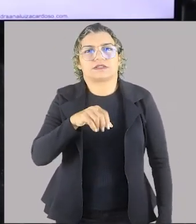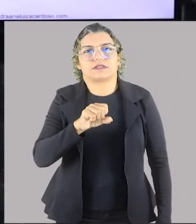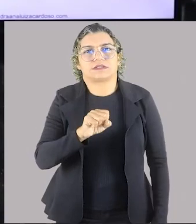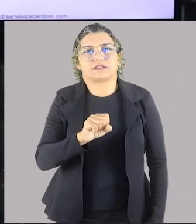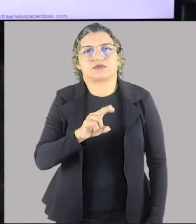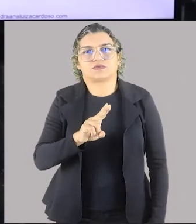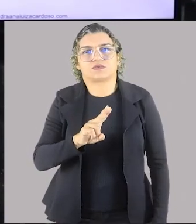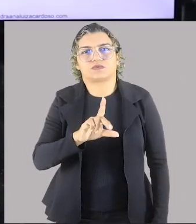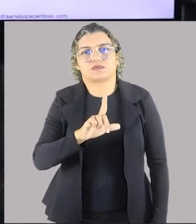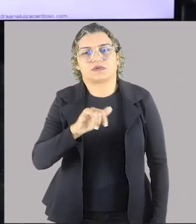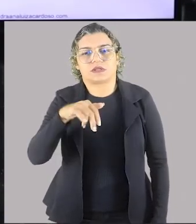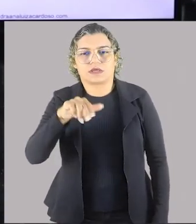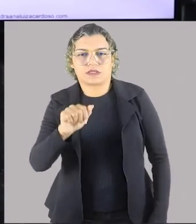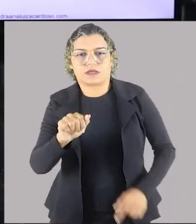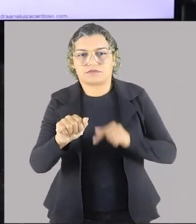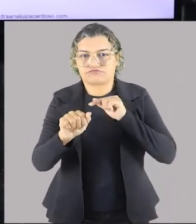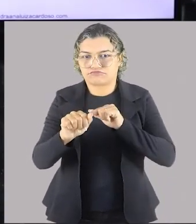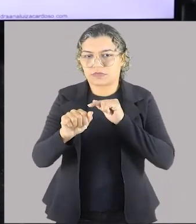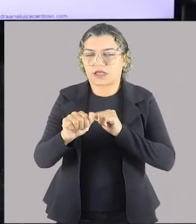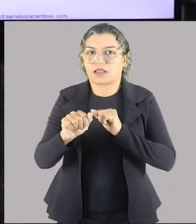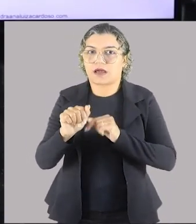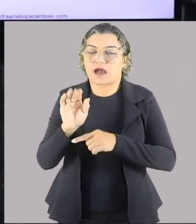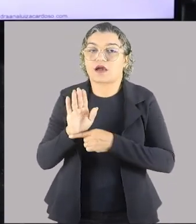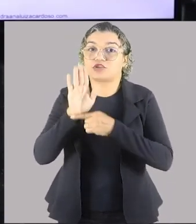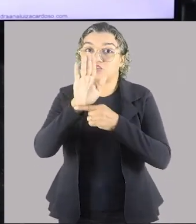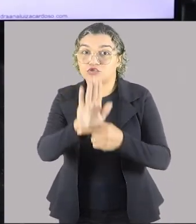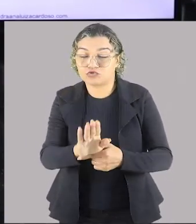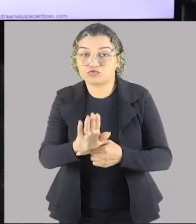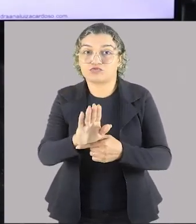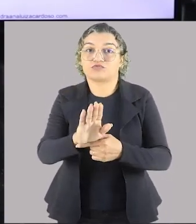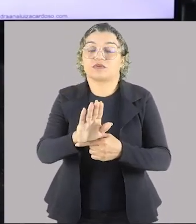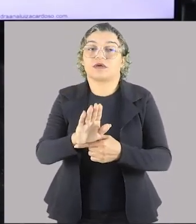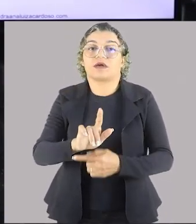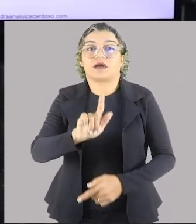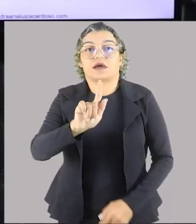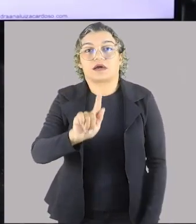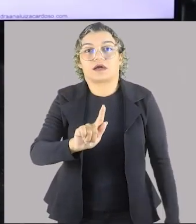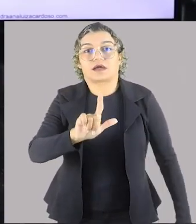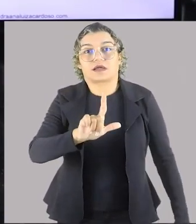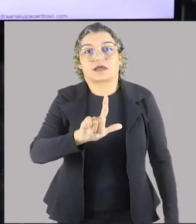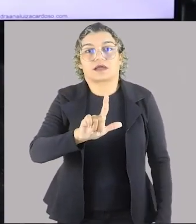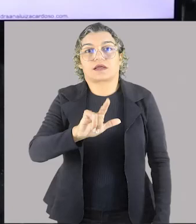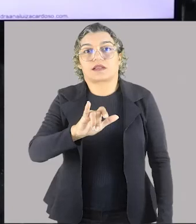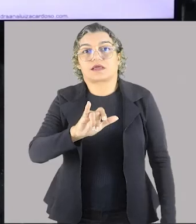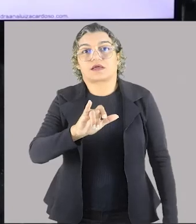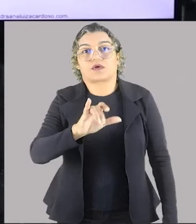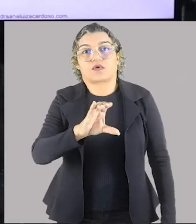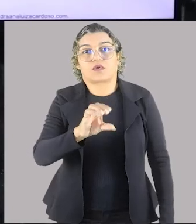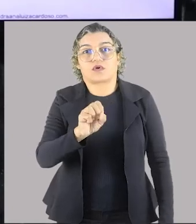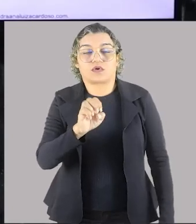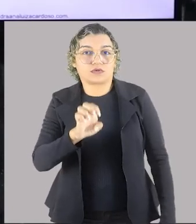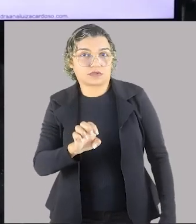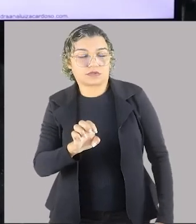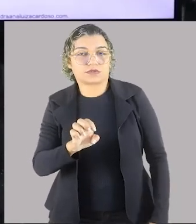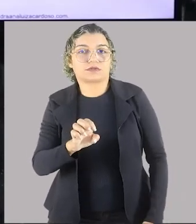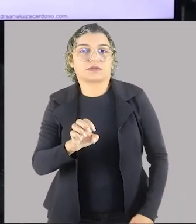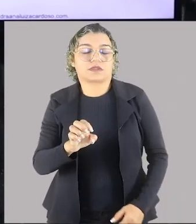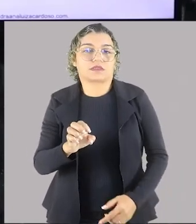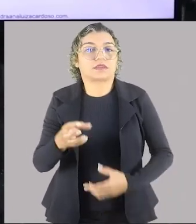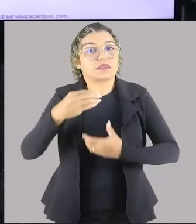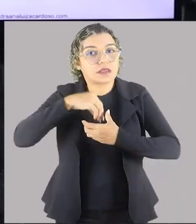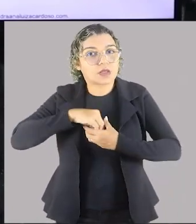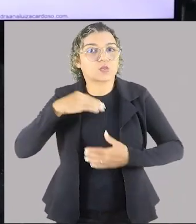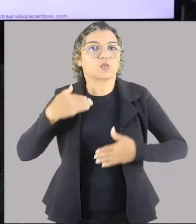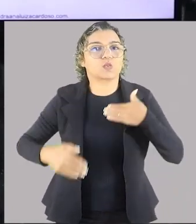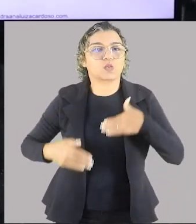a glicose para dentro da musculatura para depois essa glicose ser utilizada. O exercício ele coloca